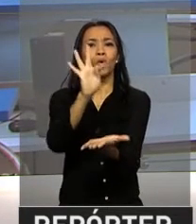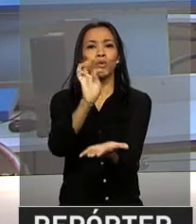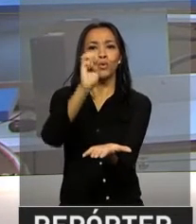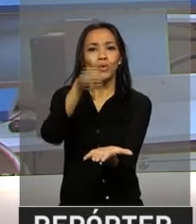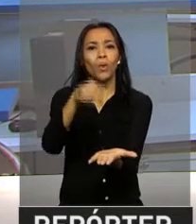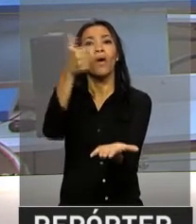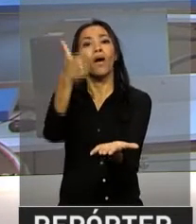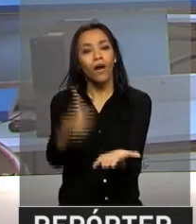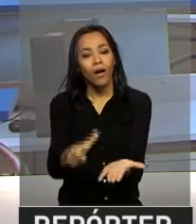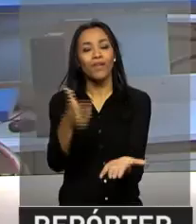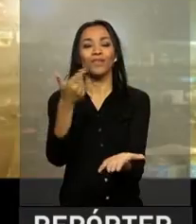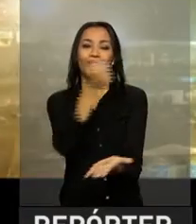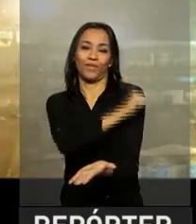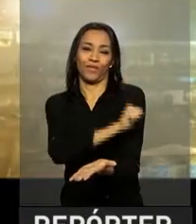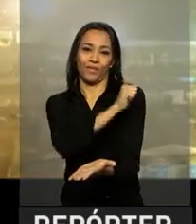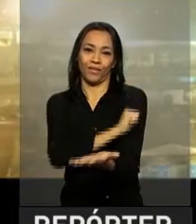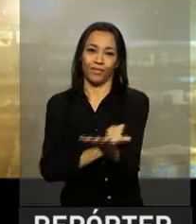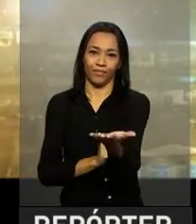Rio de Janeiro.